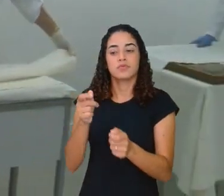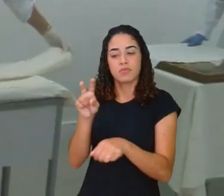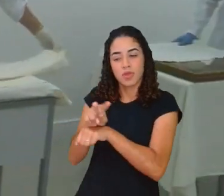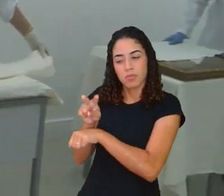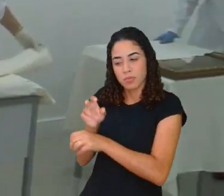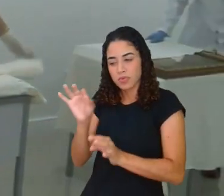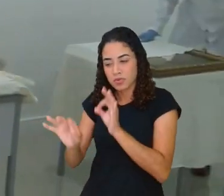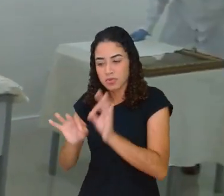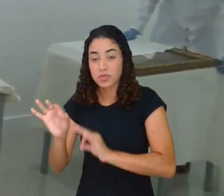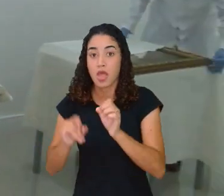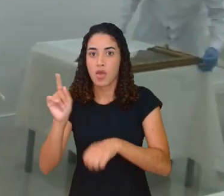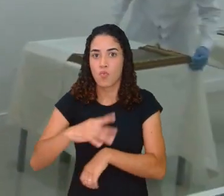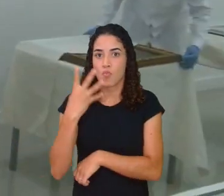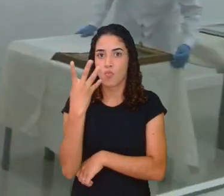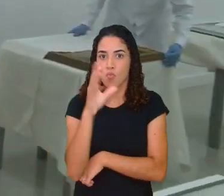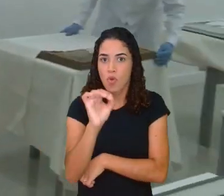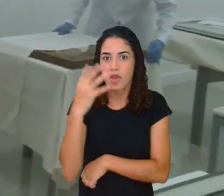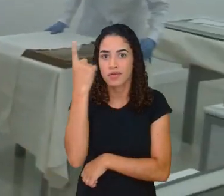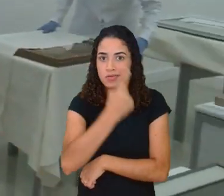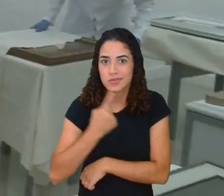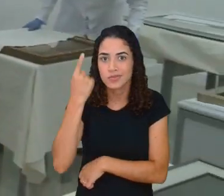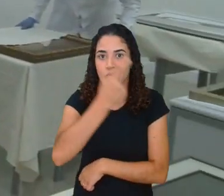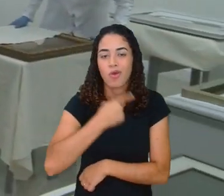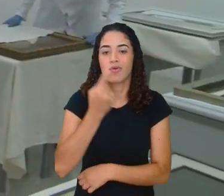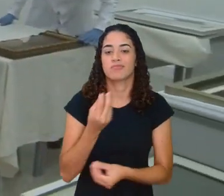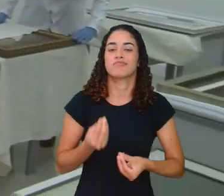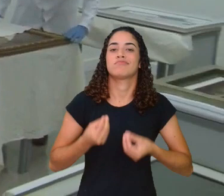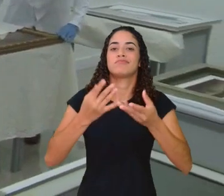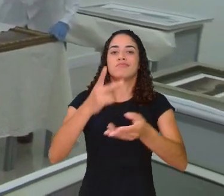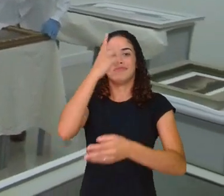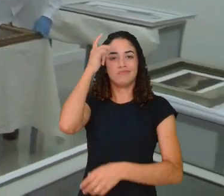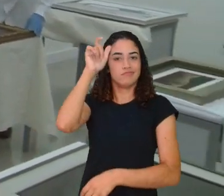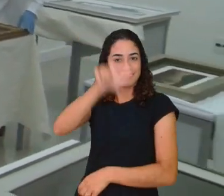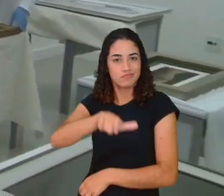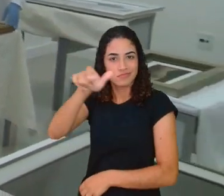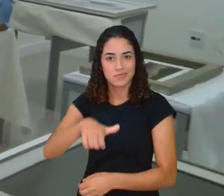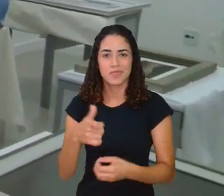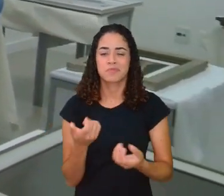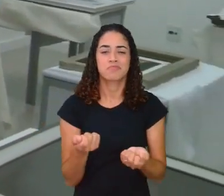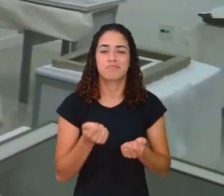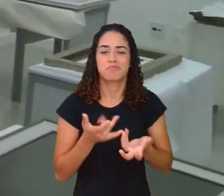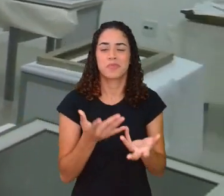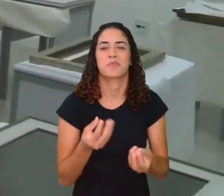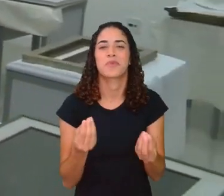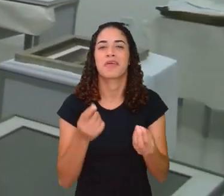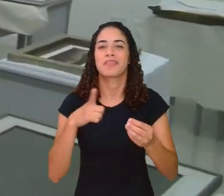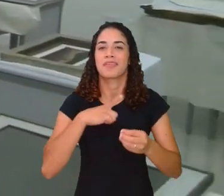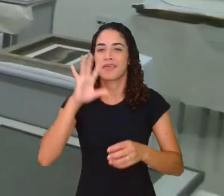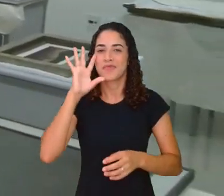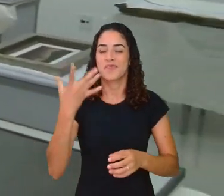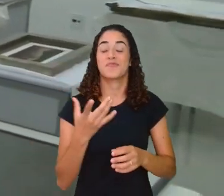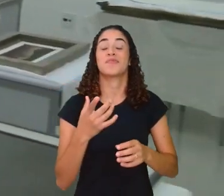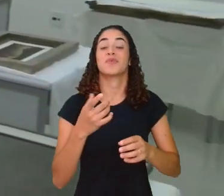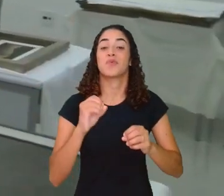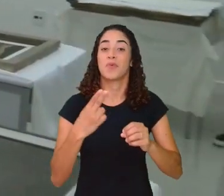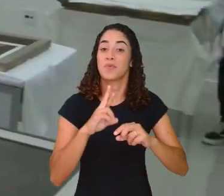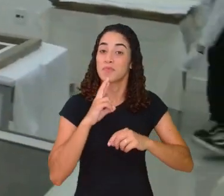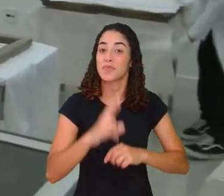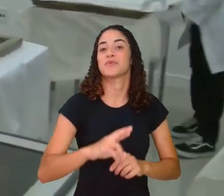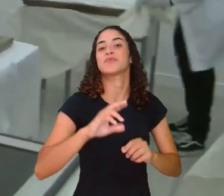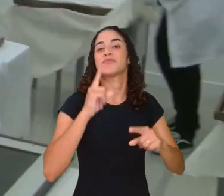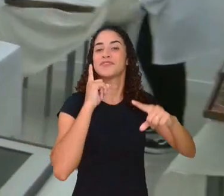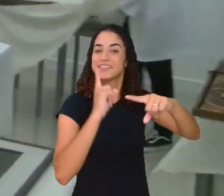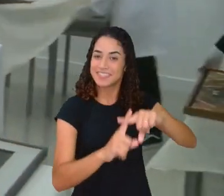40 horas de atividades práticas oferecidas para os servidores. A iniciativa tem resultado positivo para a Assembleia. Com